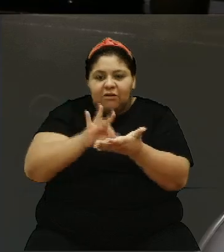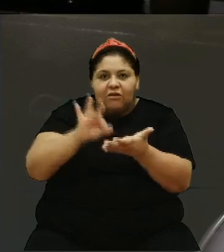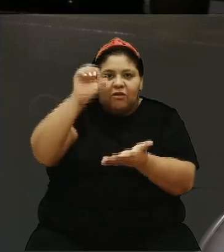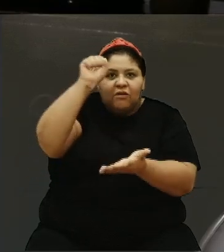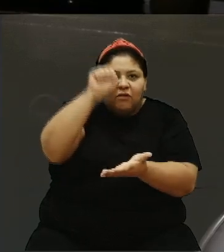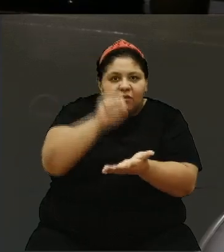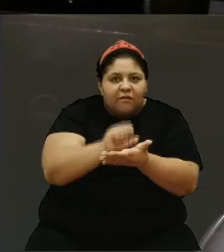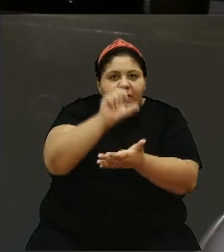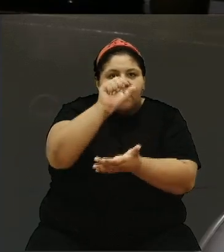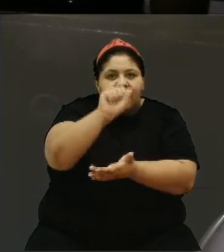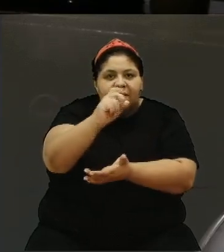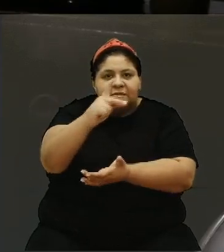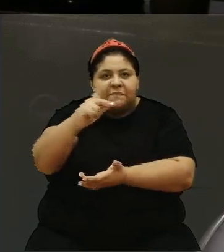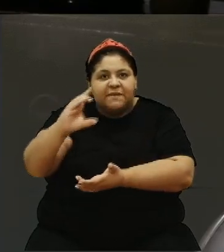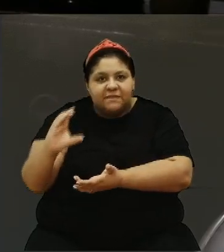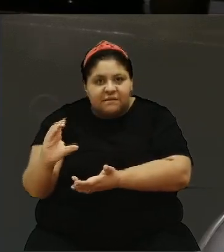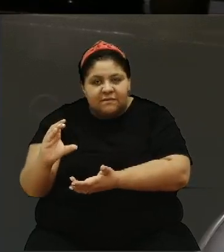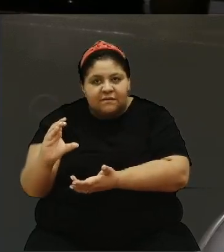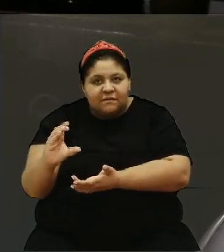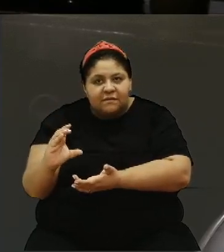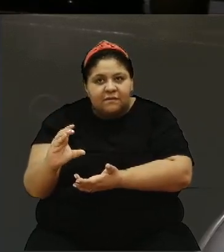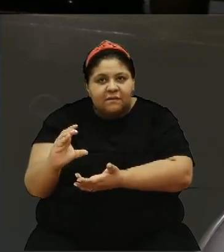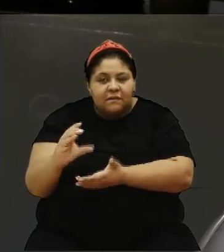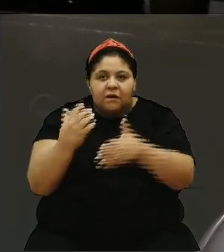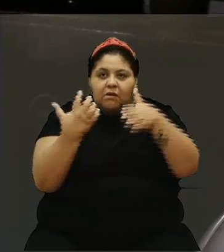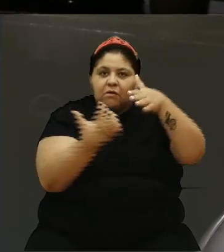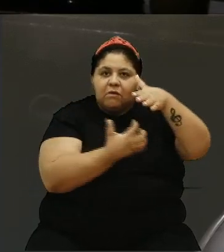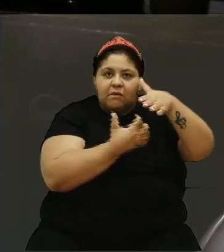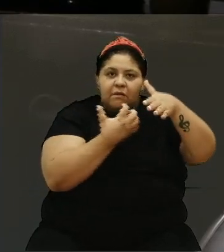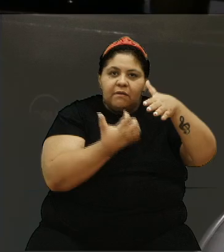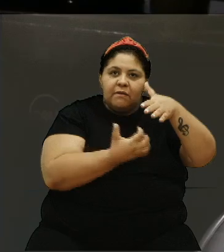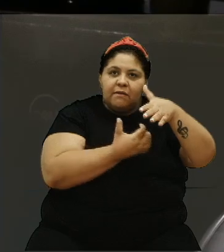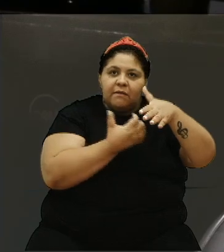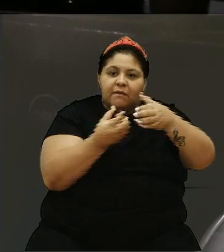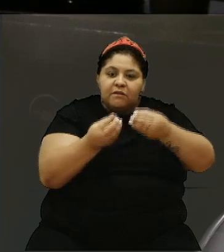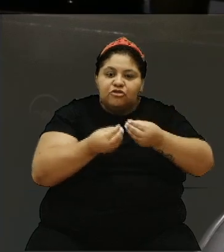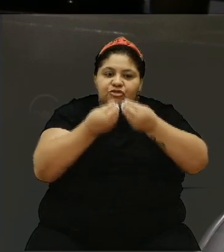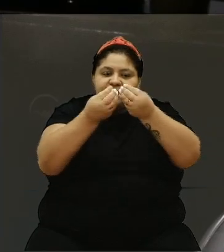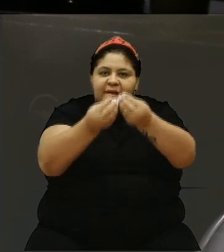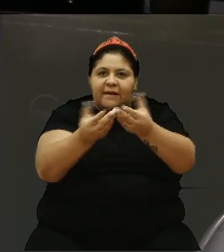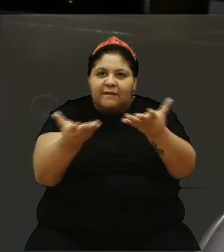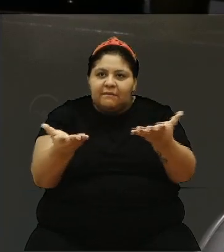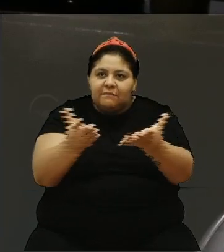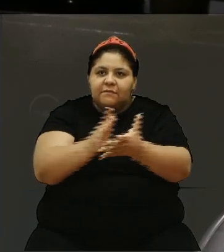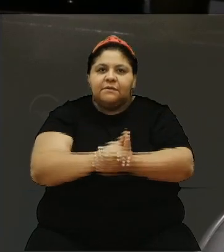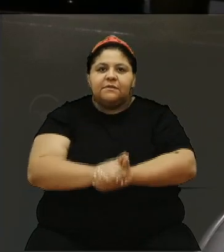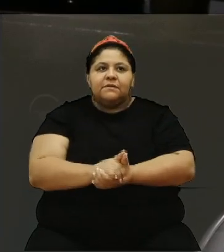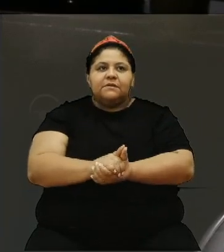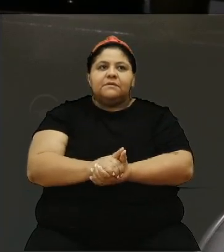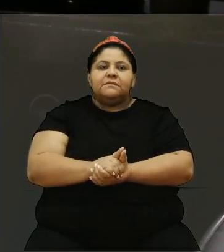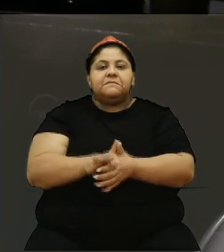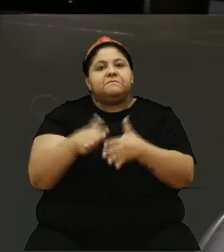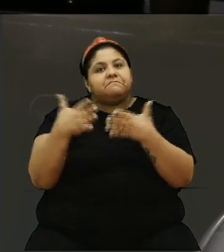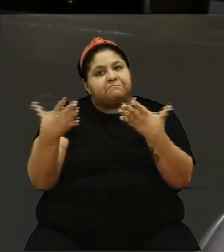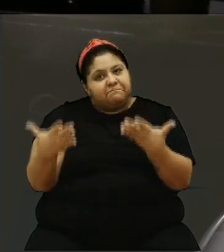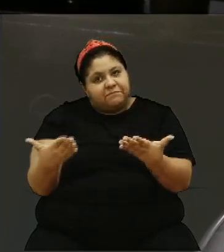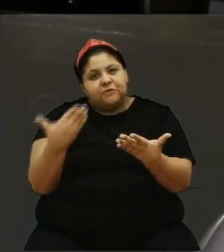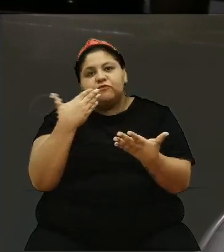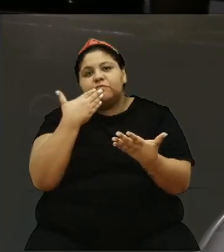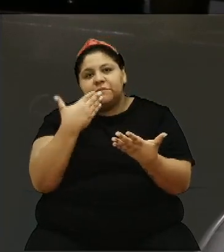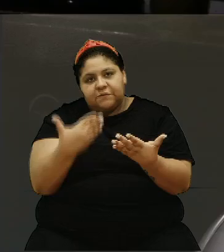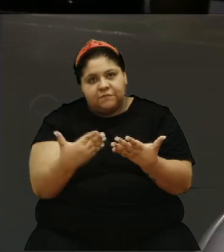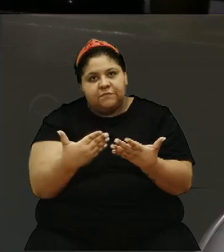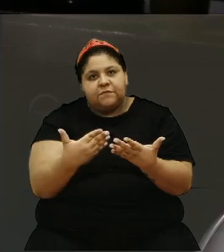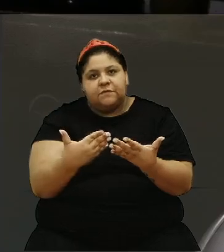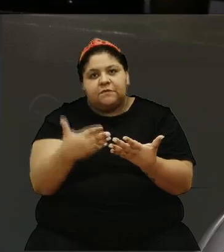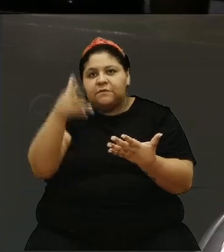no SPC por uma empresa de entrega. Então eu vou requerer